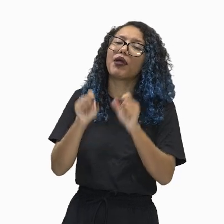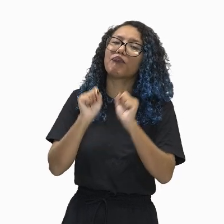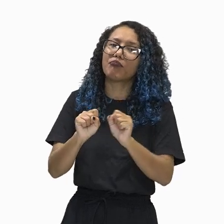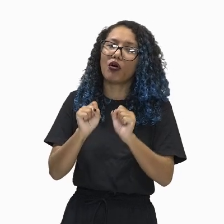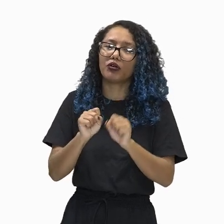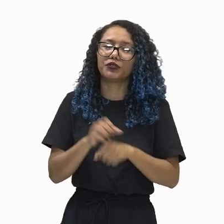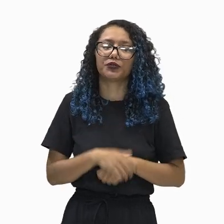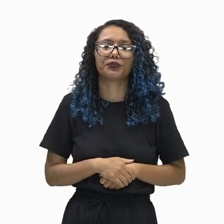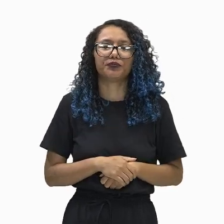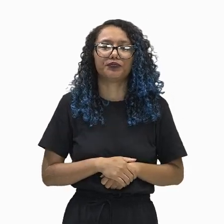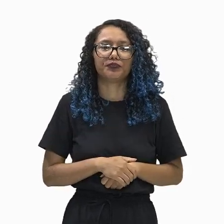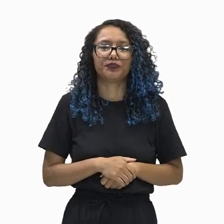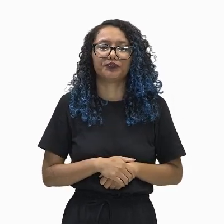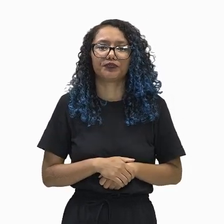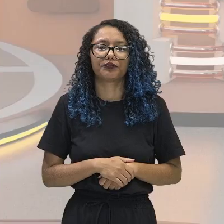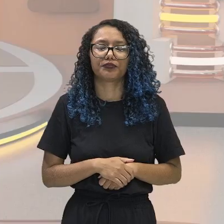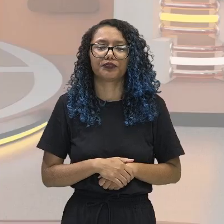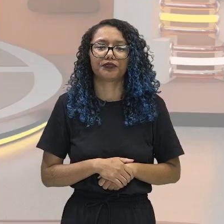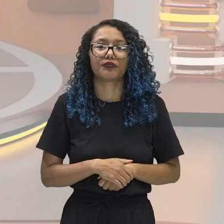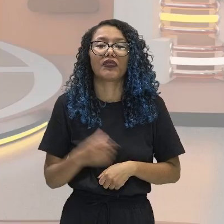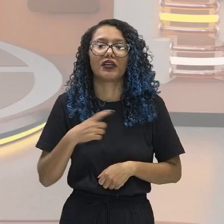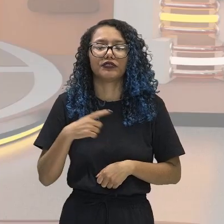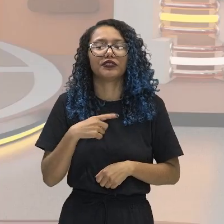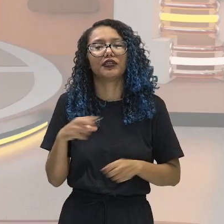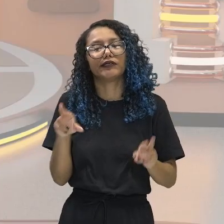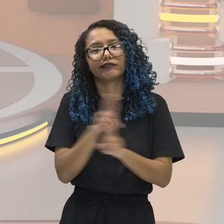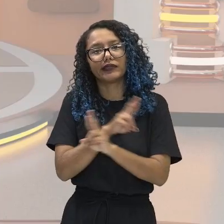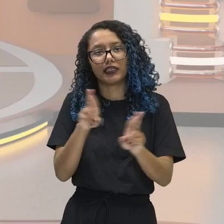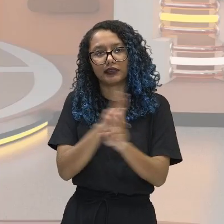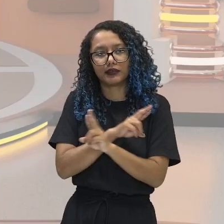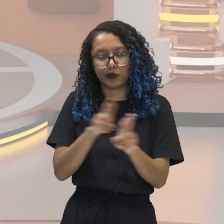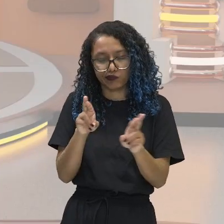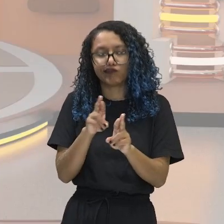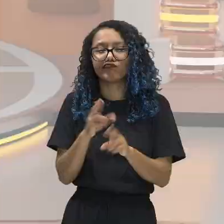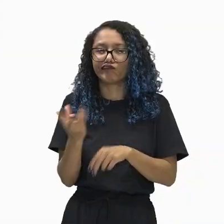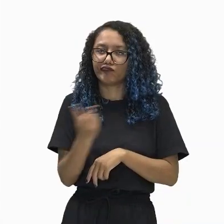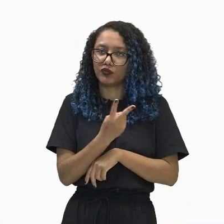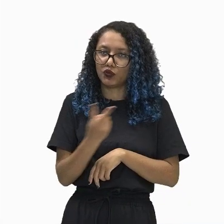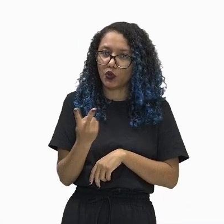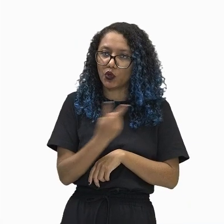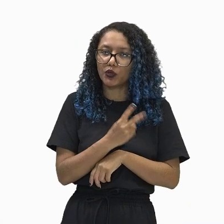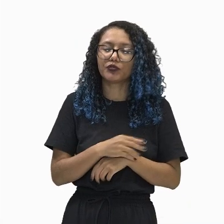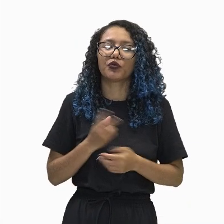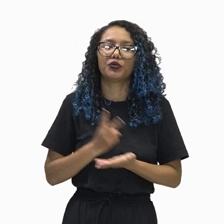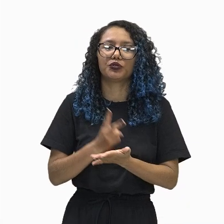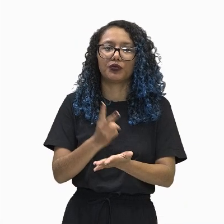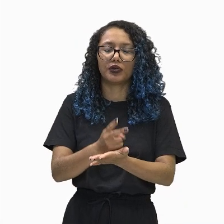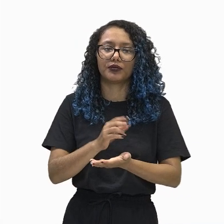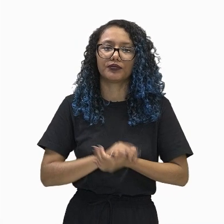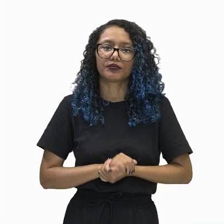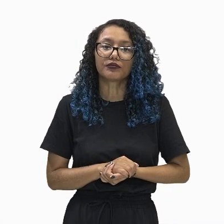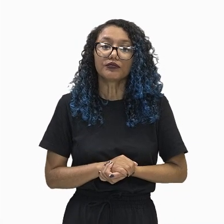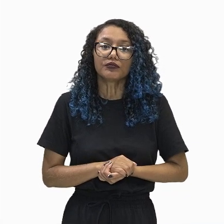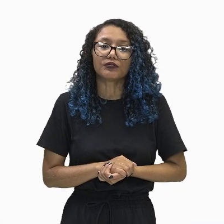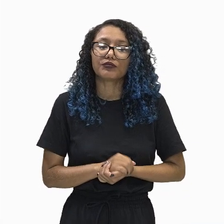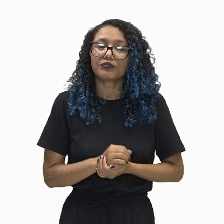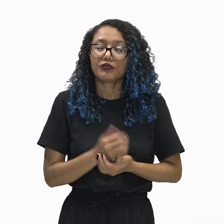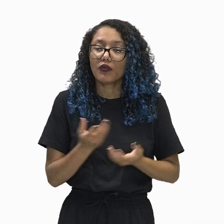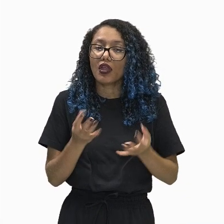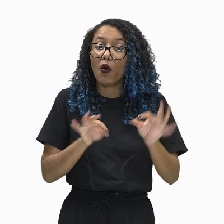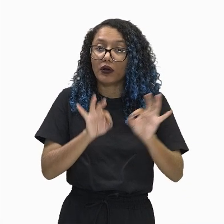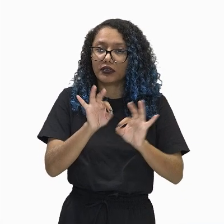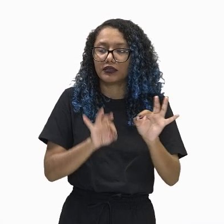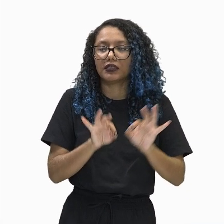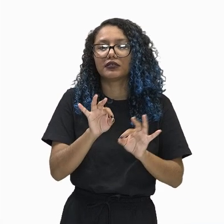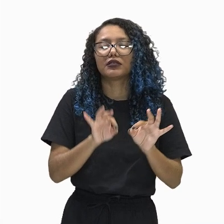a nobreza, existiam os vínculos de suzerania e vassalagem. Vamos adiante com o texto. Vamos lá, galera. A organização do feudo,